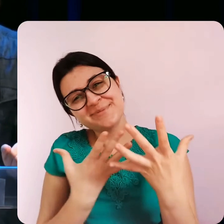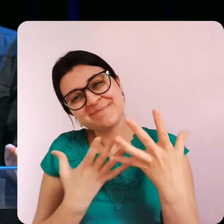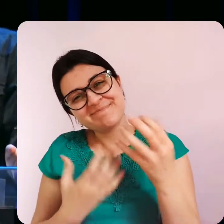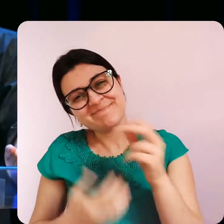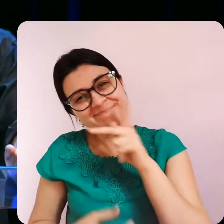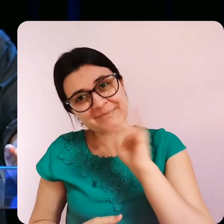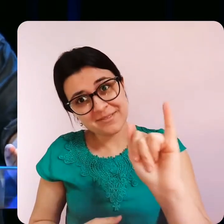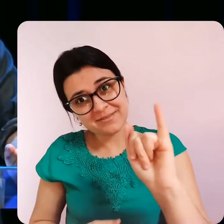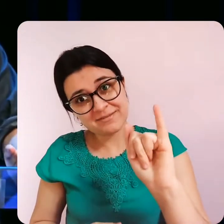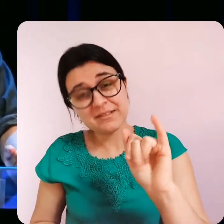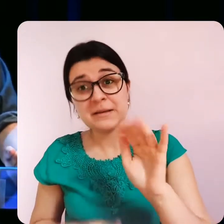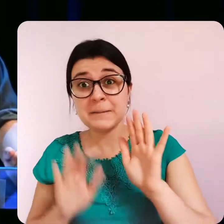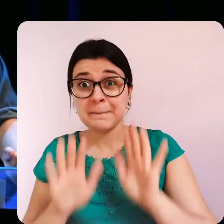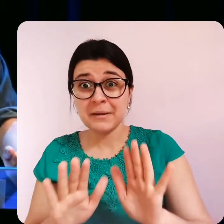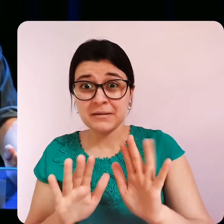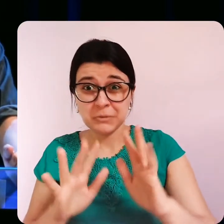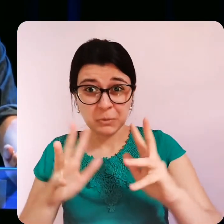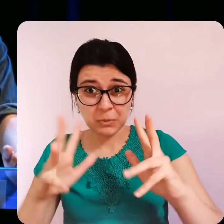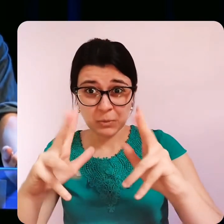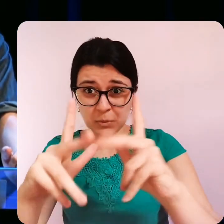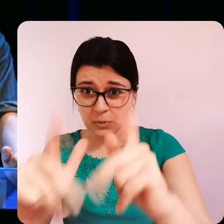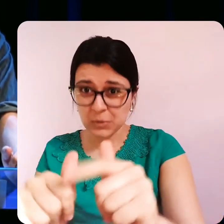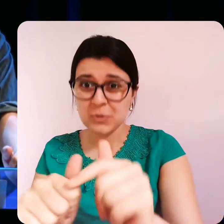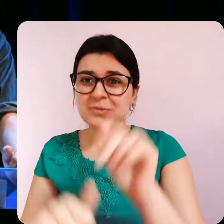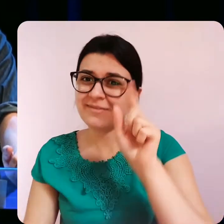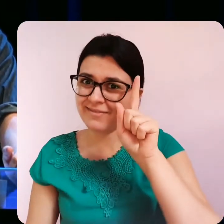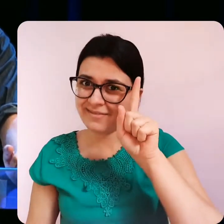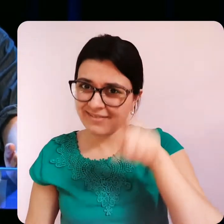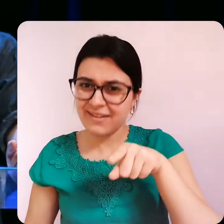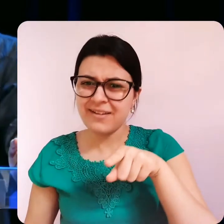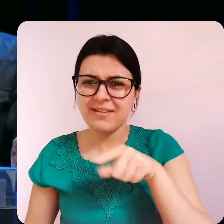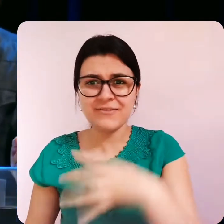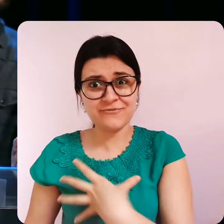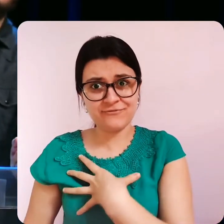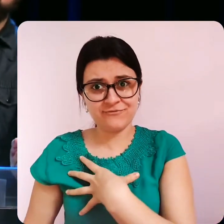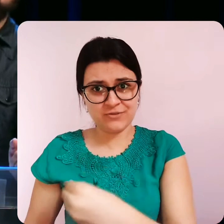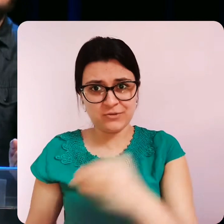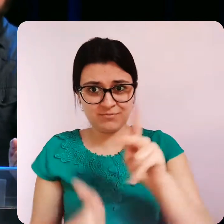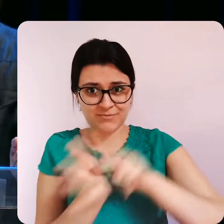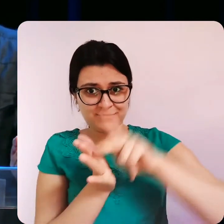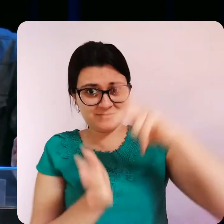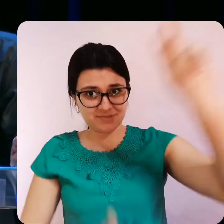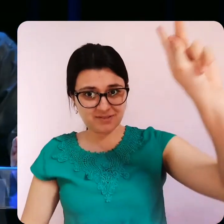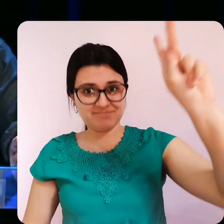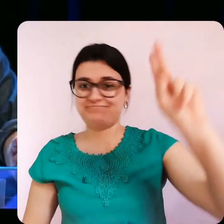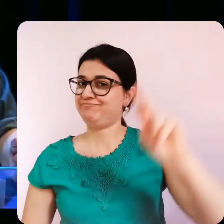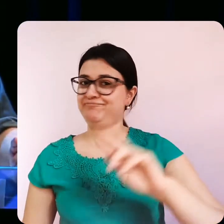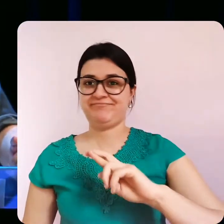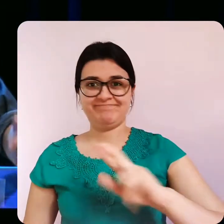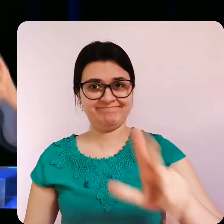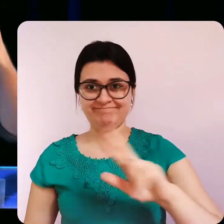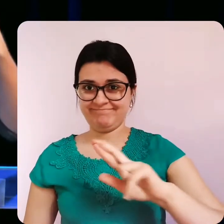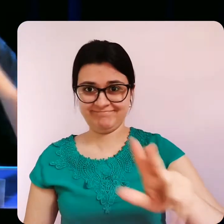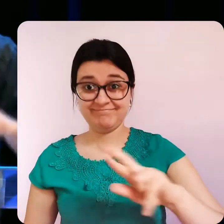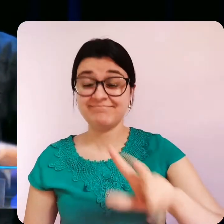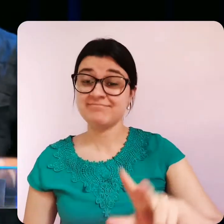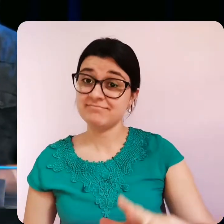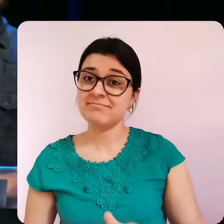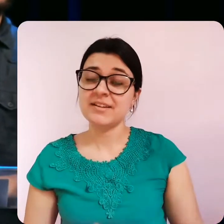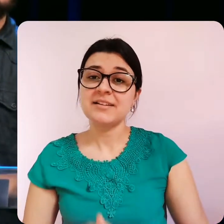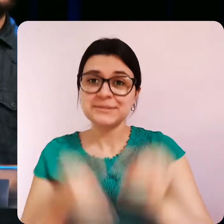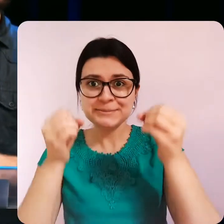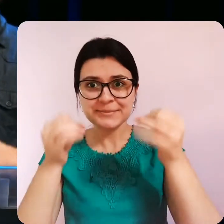mundo é filho de Deus? E é exatamente sobre isso que eu gostaria de falar um pouco hoje. Sobre como nos tornamos